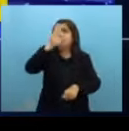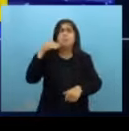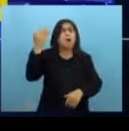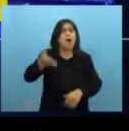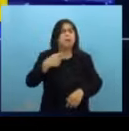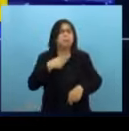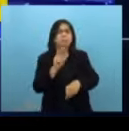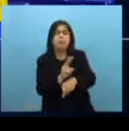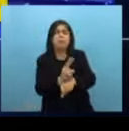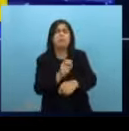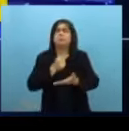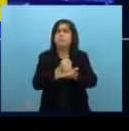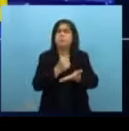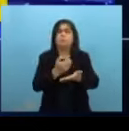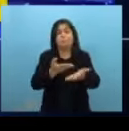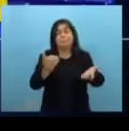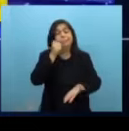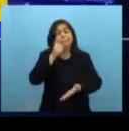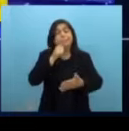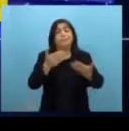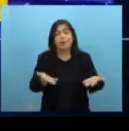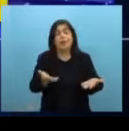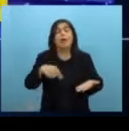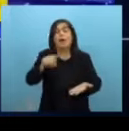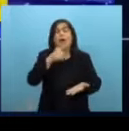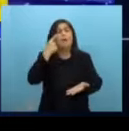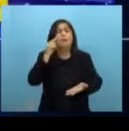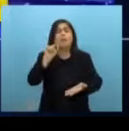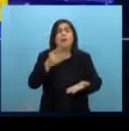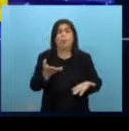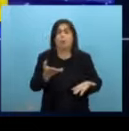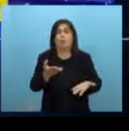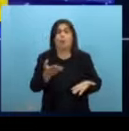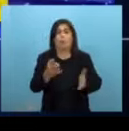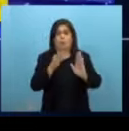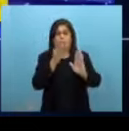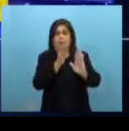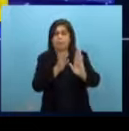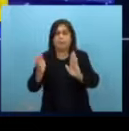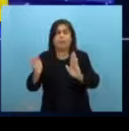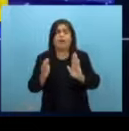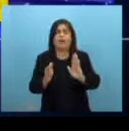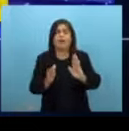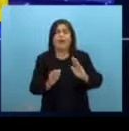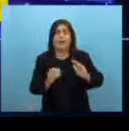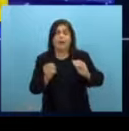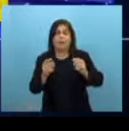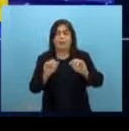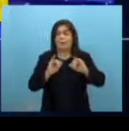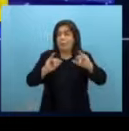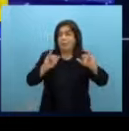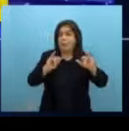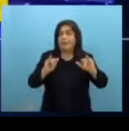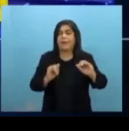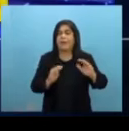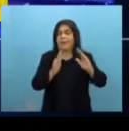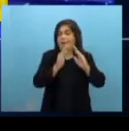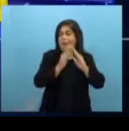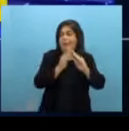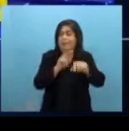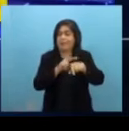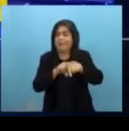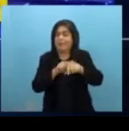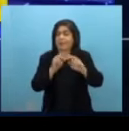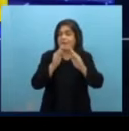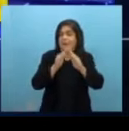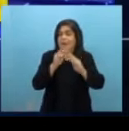tanta atenção na questão das mulheres. O próprio programa Casa Verde e Amarela, que o governador não sabe que existe,